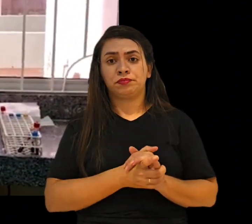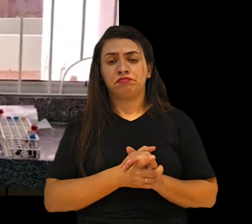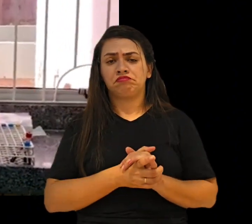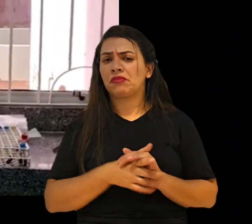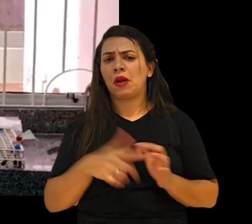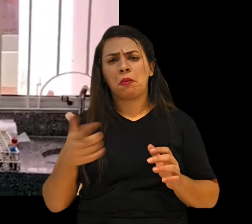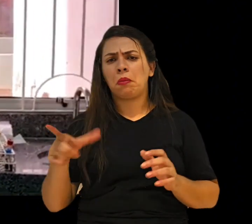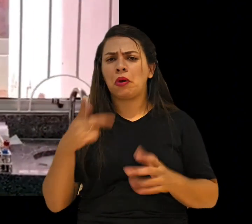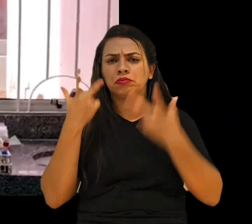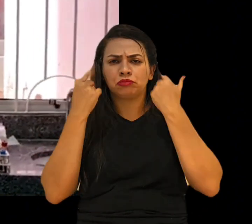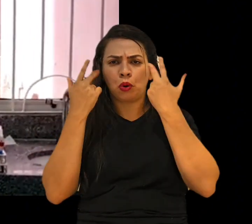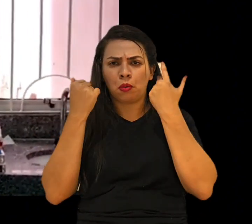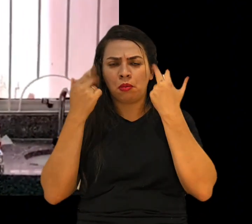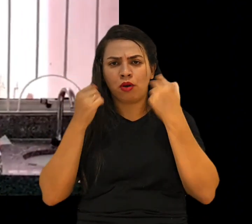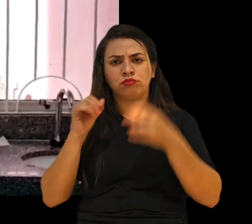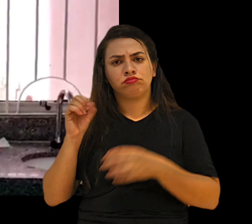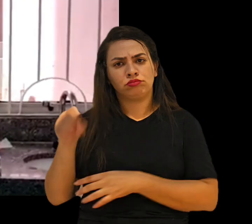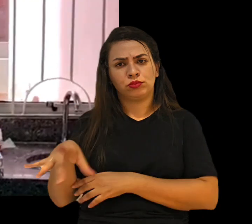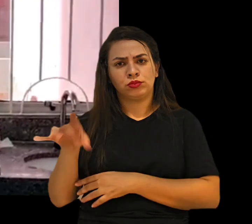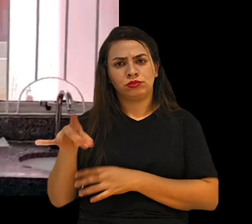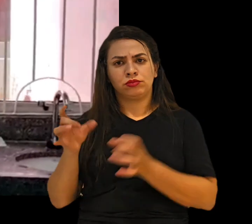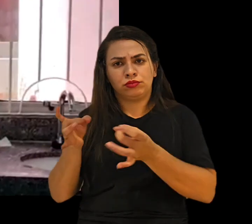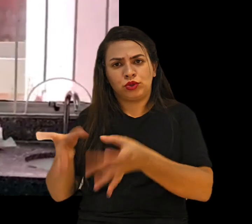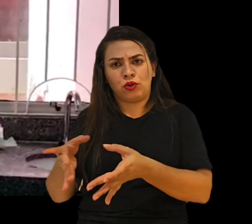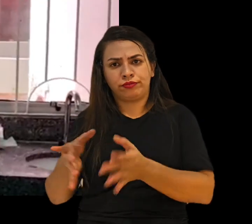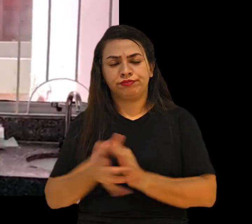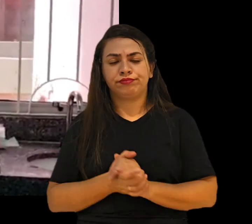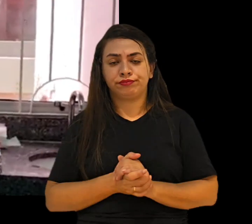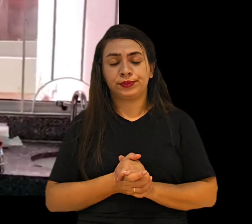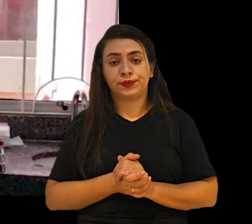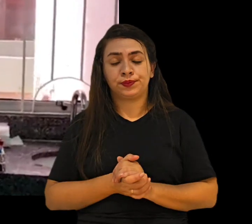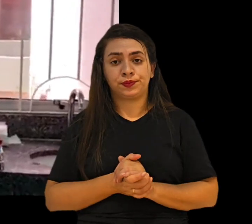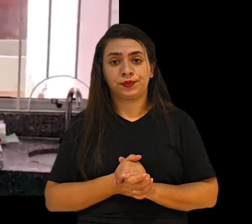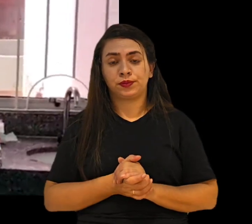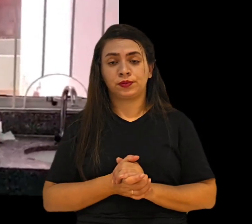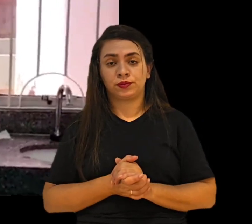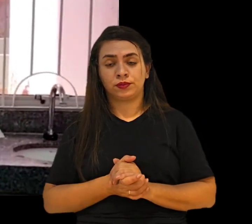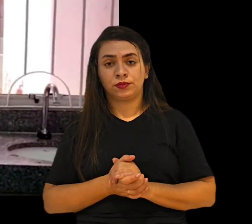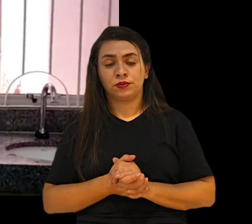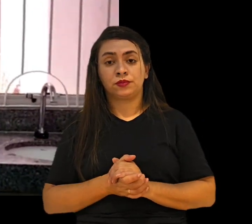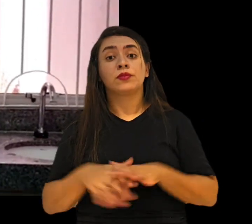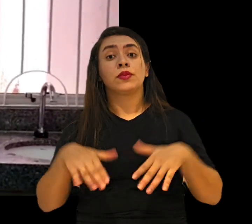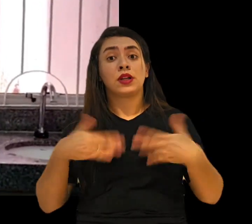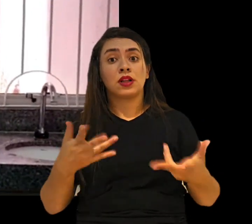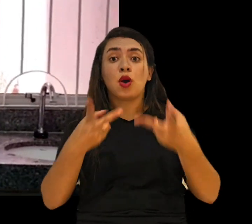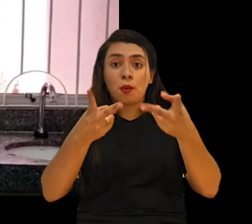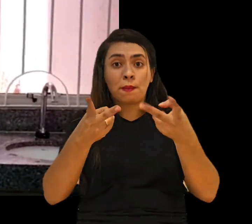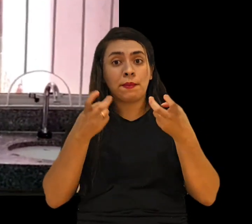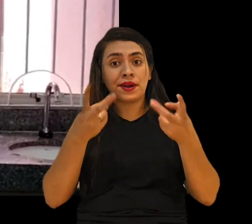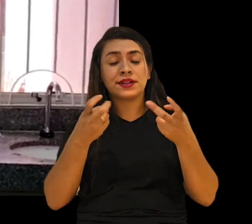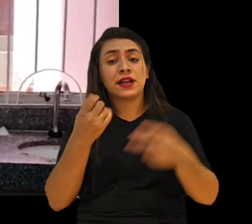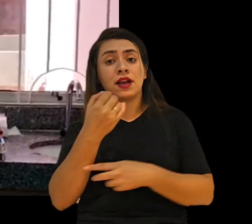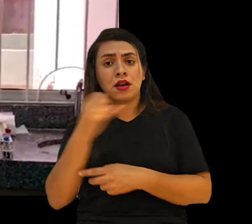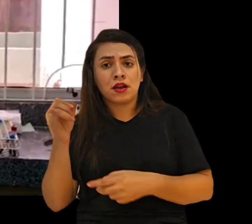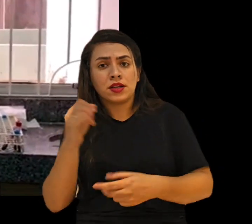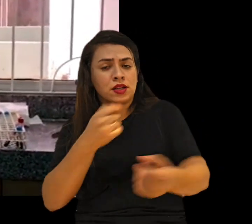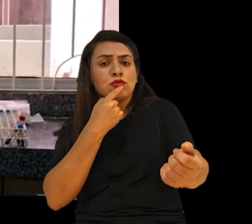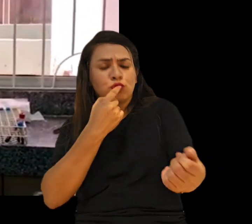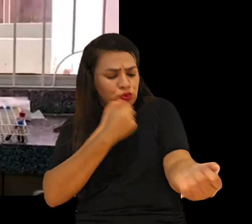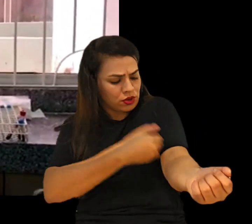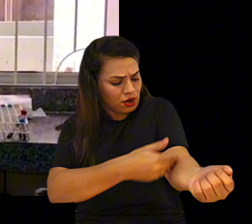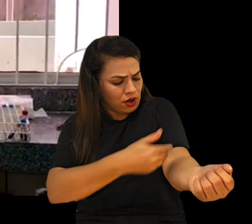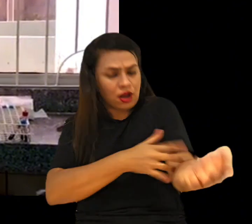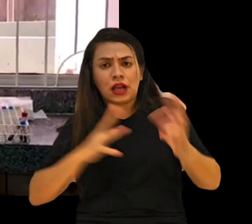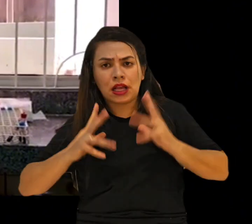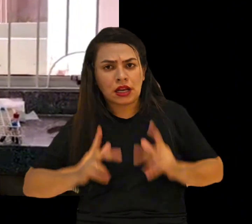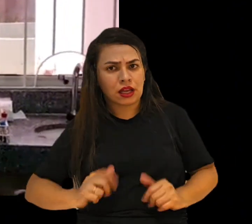E esse aqui descarta ali dentro também. Tá? Apesar que ele é de plástico, poderia ser jogado no lixo comum. Tá? Então,